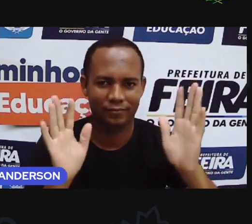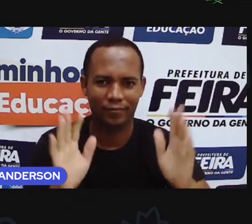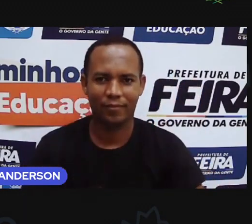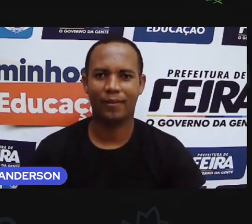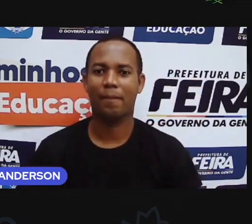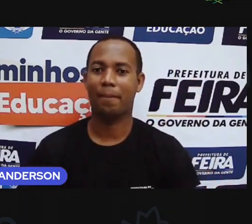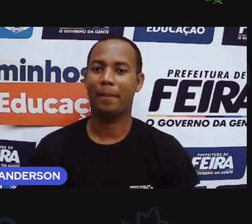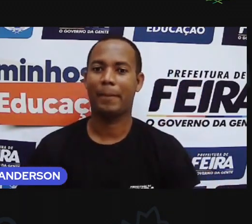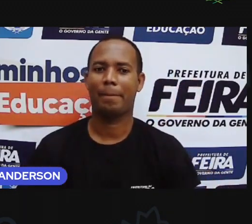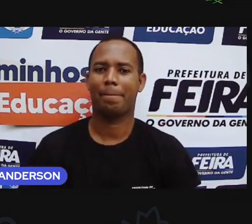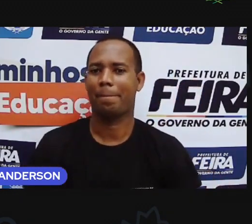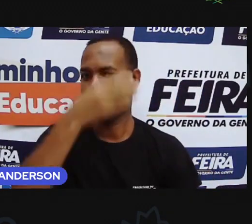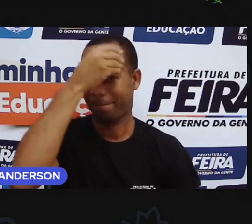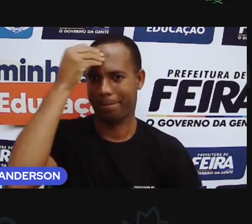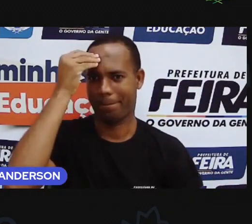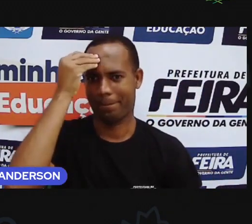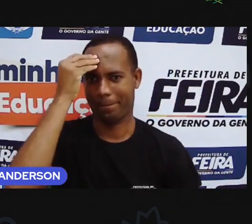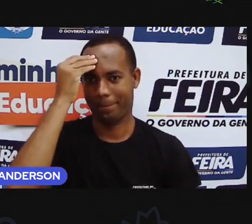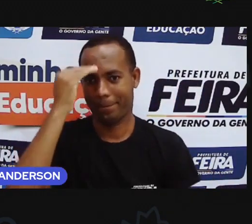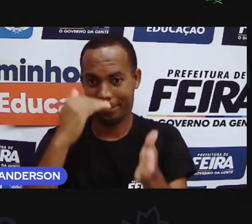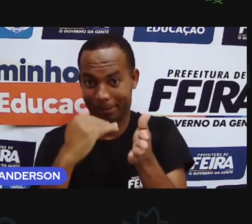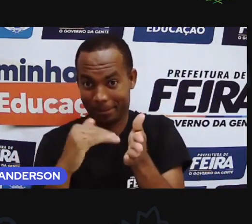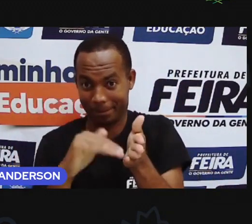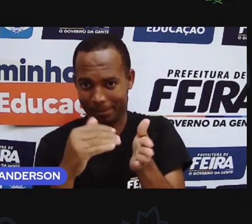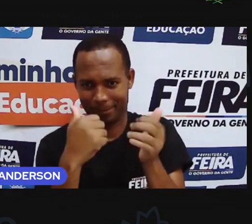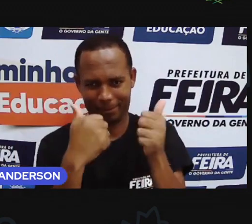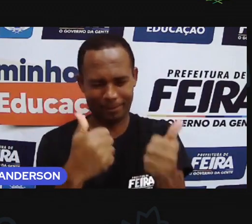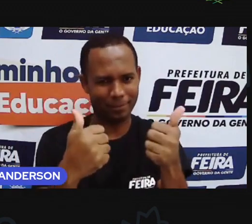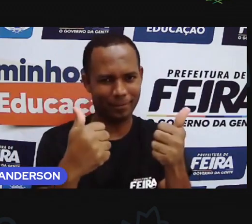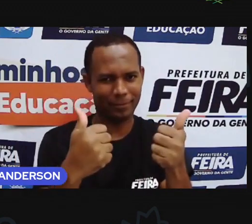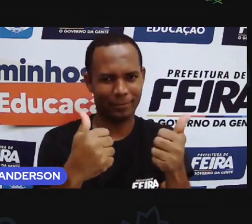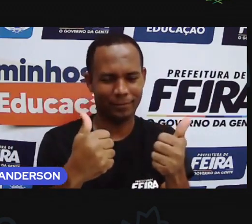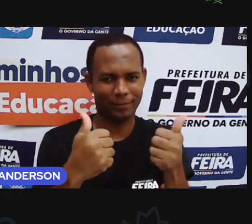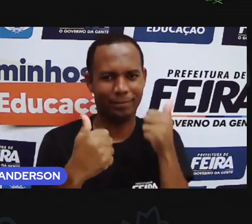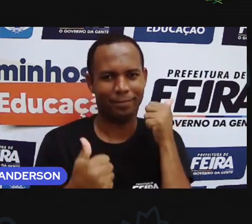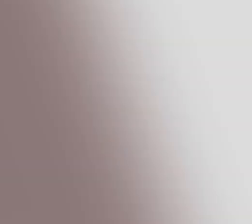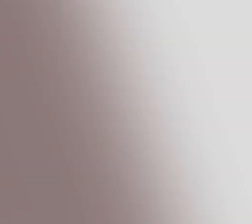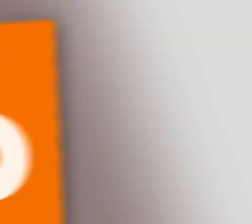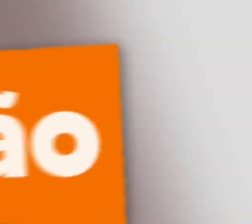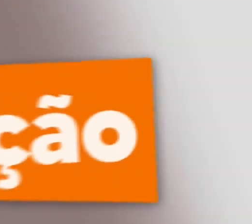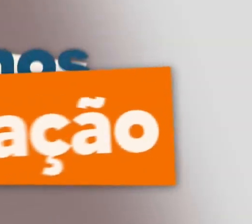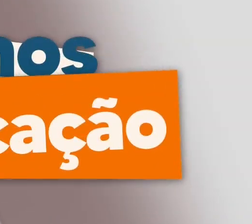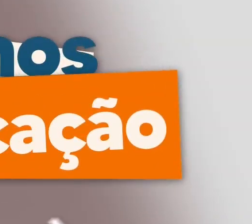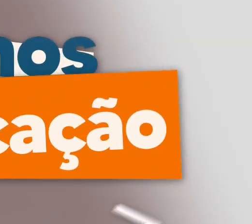Cheiro. Não esqueçam de colocar nos comentários aqui o colégio de vocês, tá? Beijo, beijo, beijo.